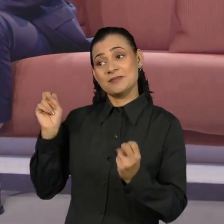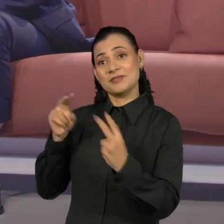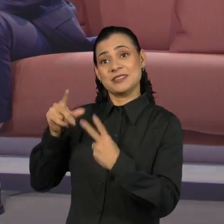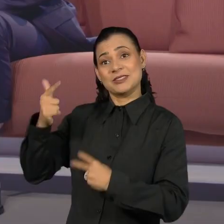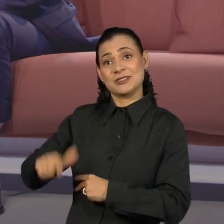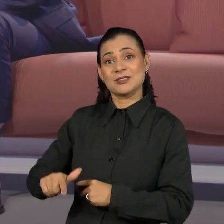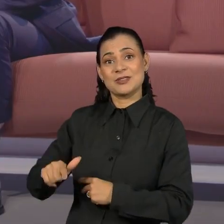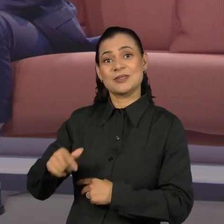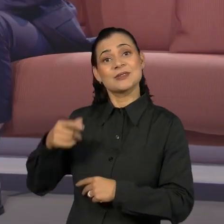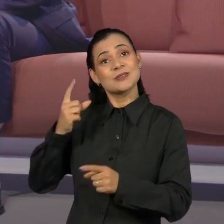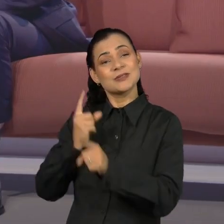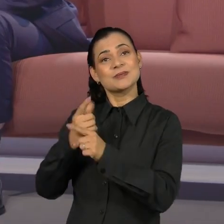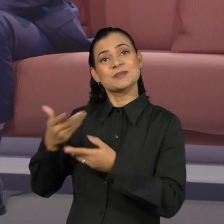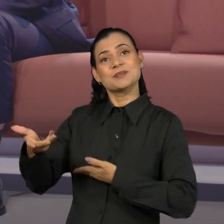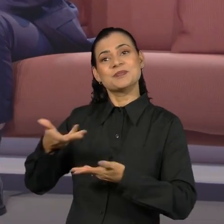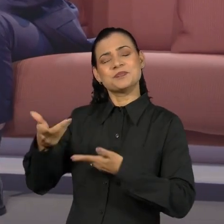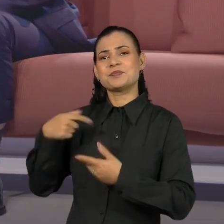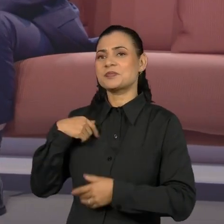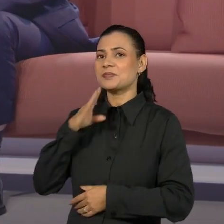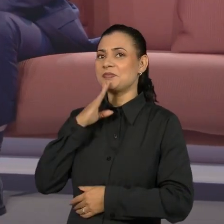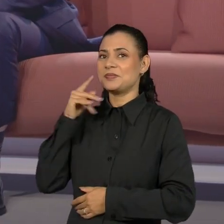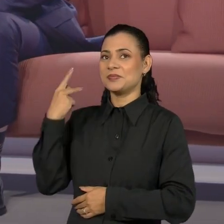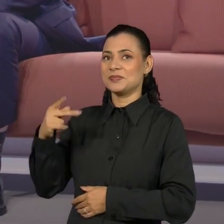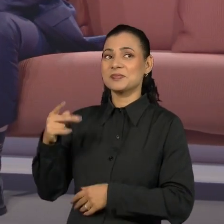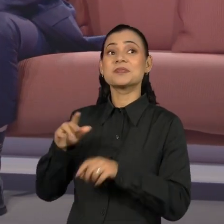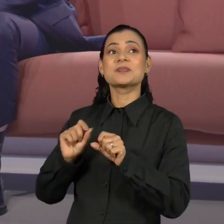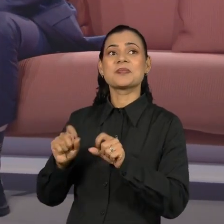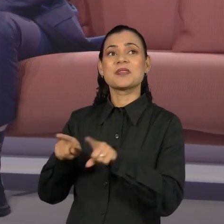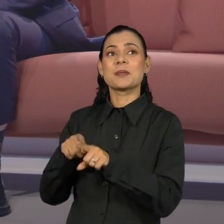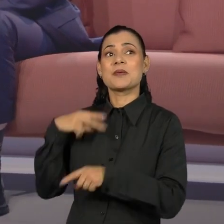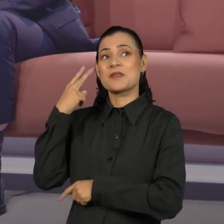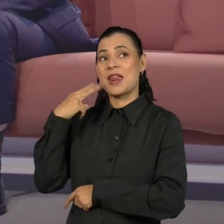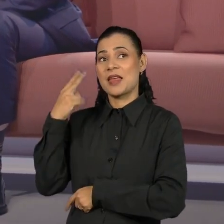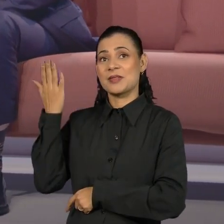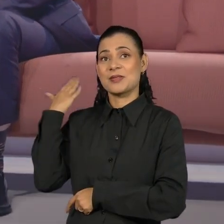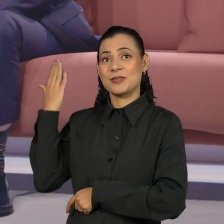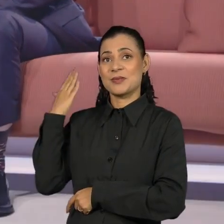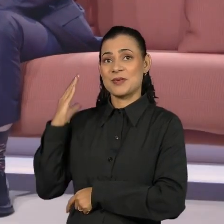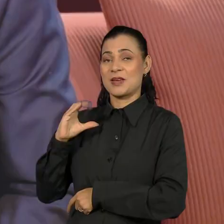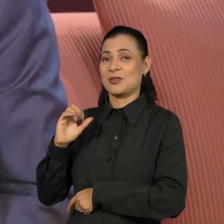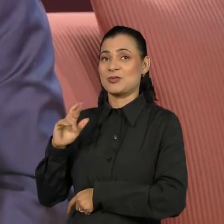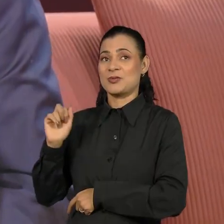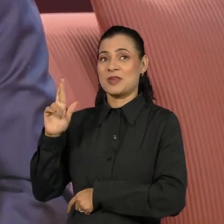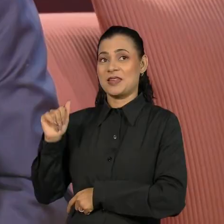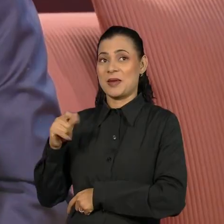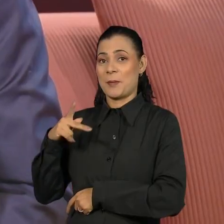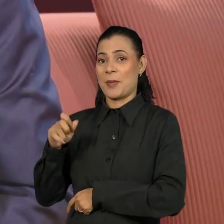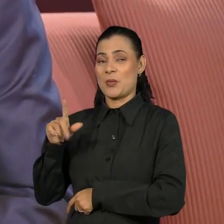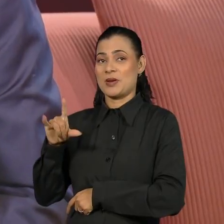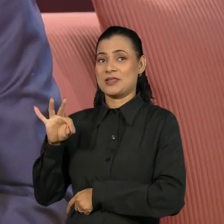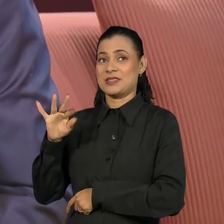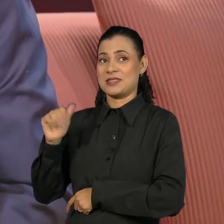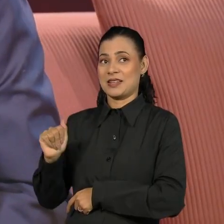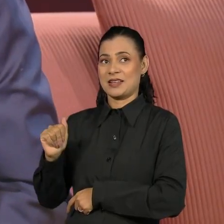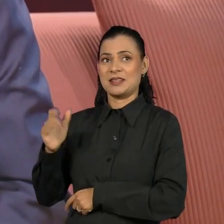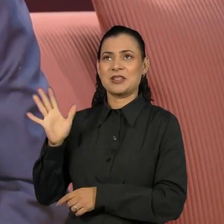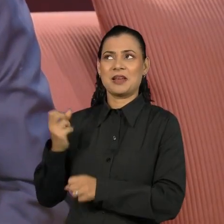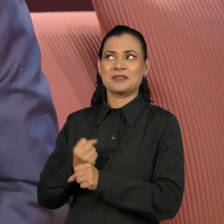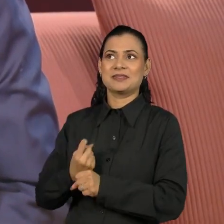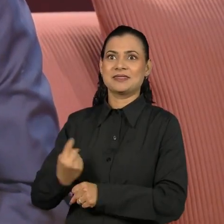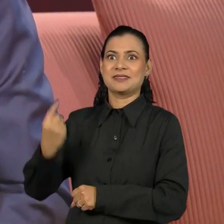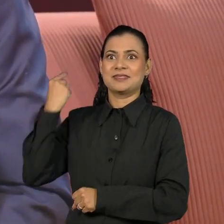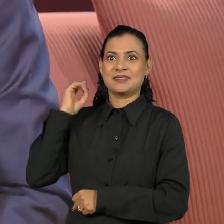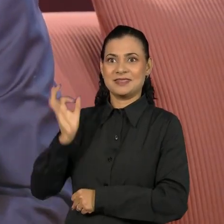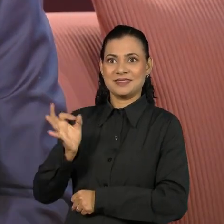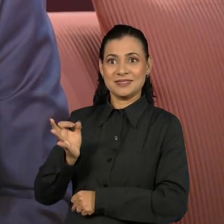com você. Eu conheci o Chalita quando era vereador em Cachoeira Paulista. Já faz algum tempo,